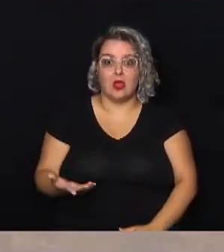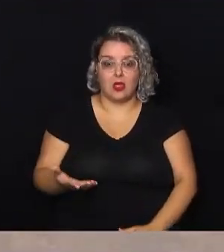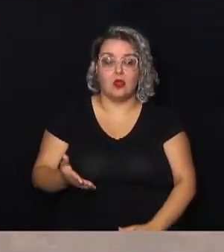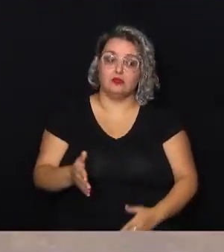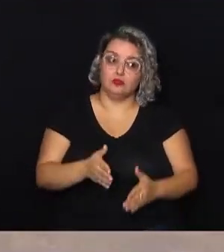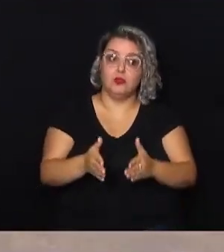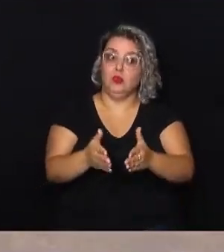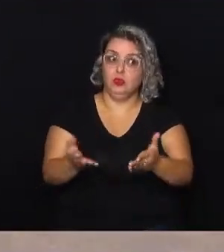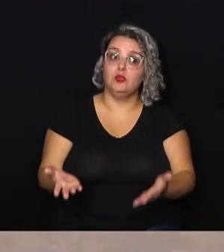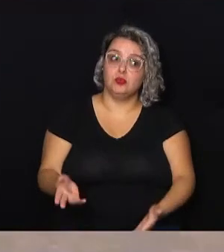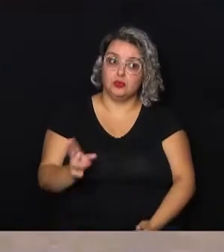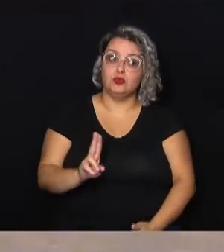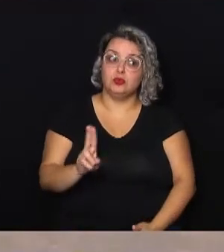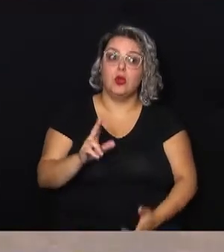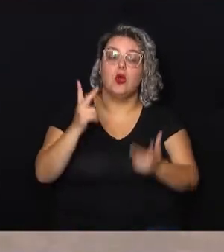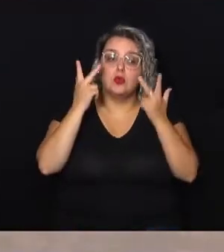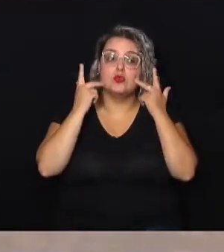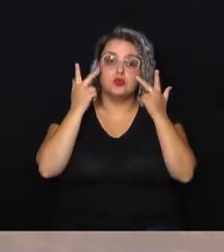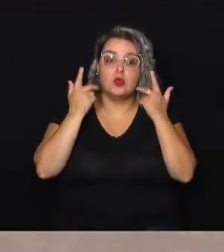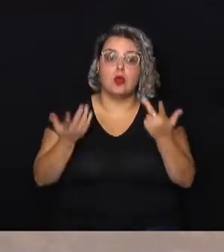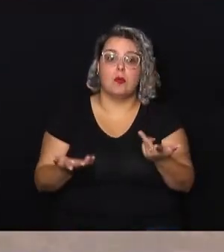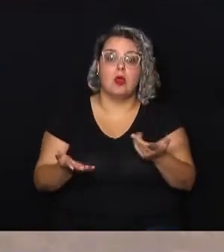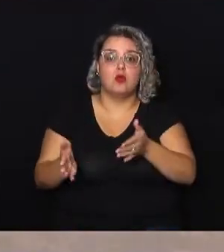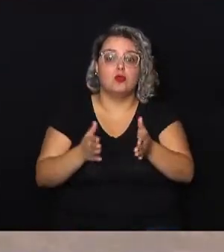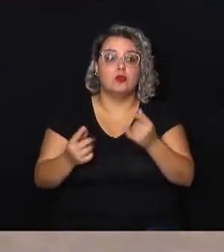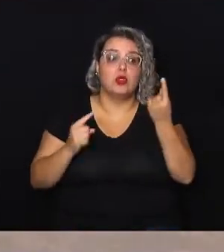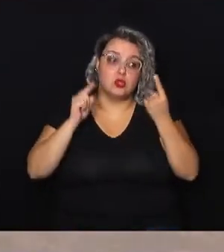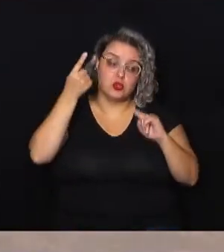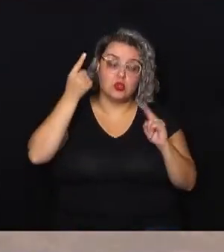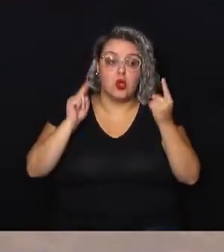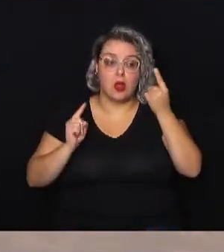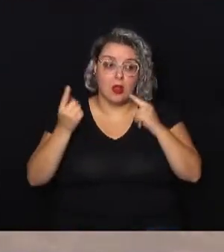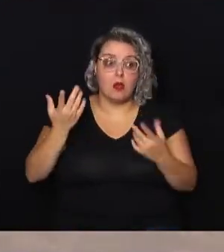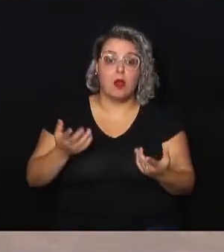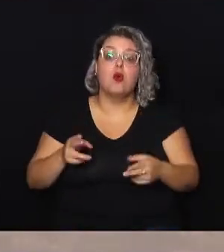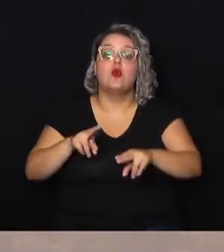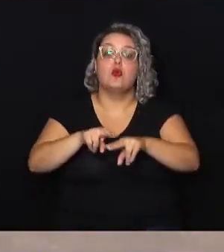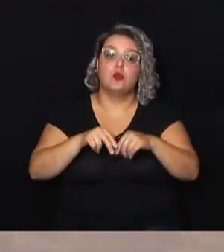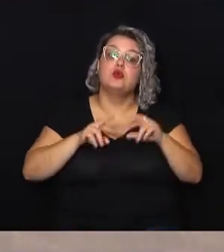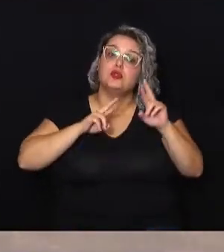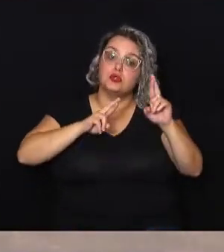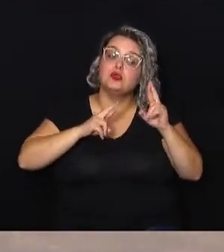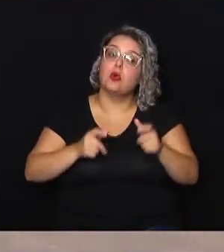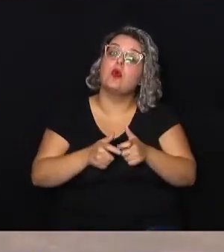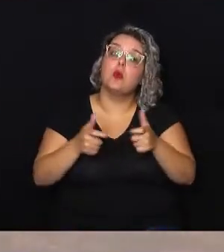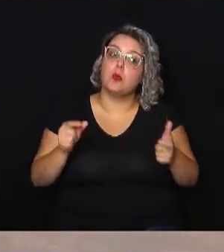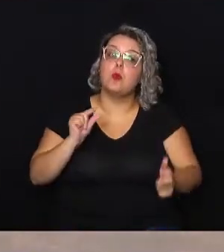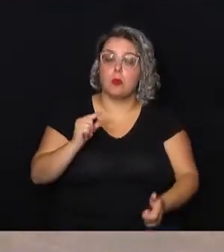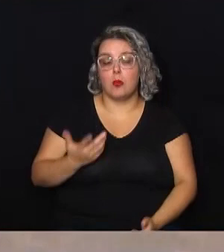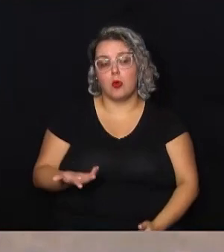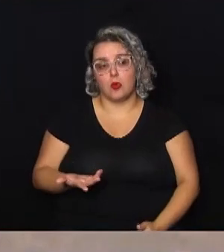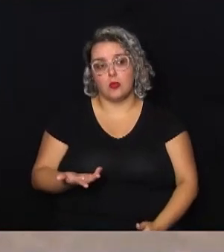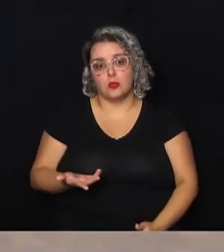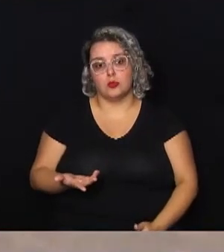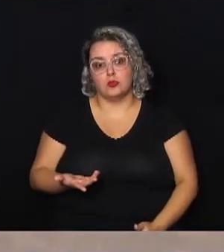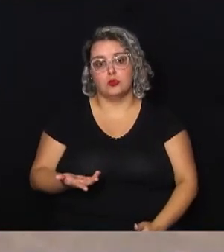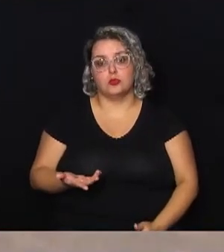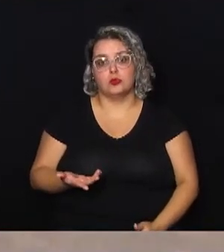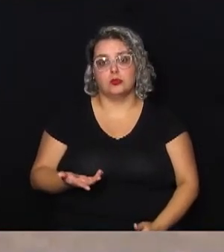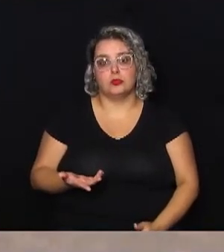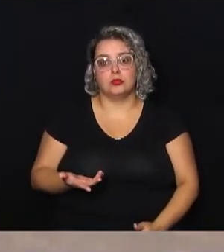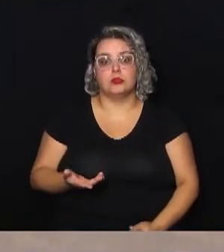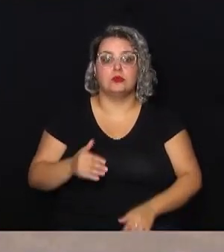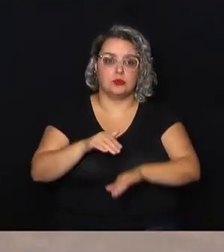bem comum no período de carnaval, por isso essa expectativa é um pouco maior no volume